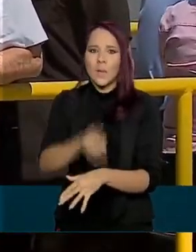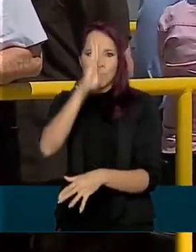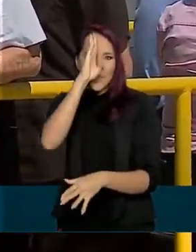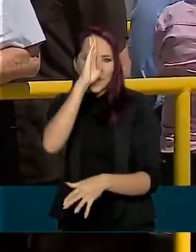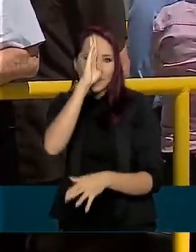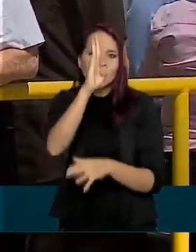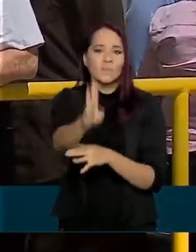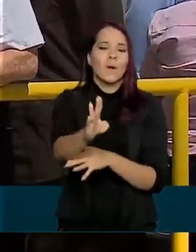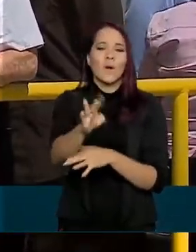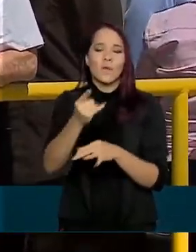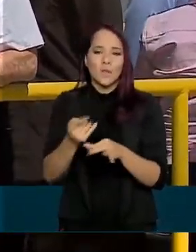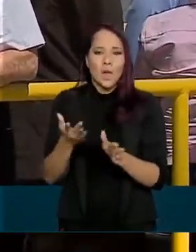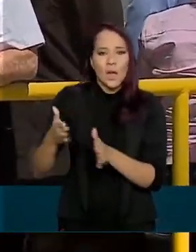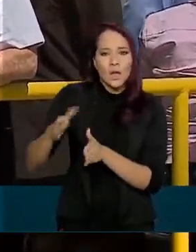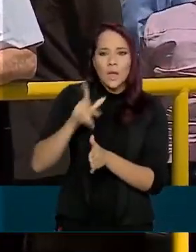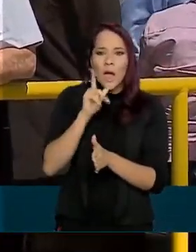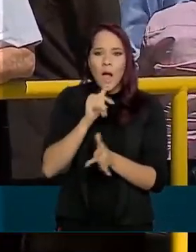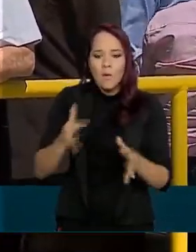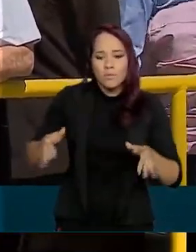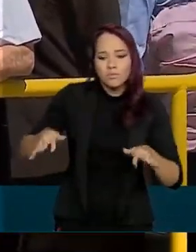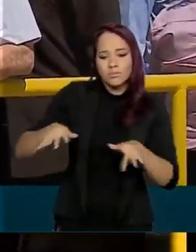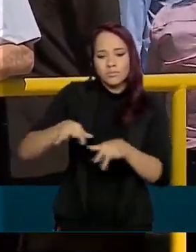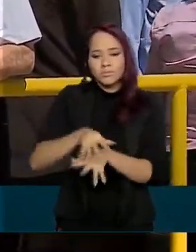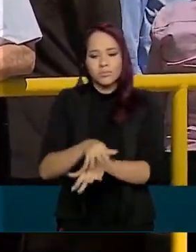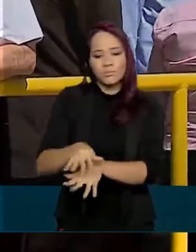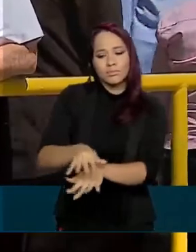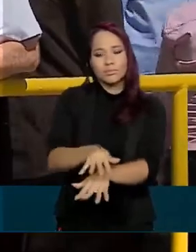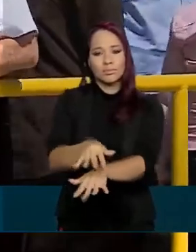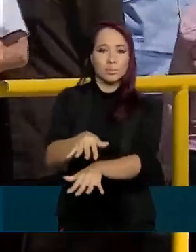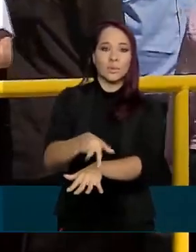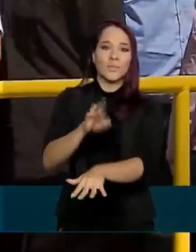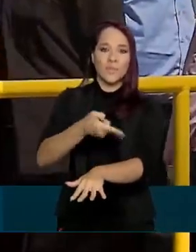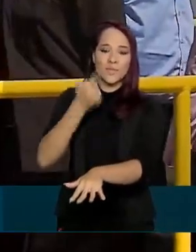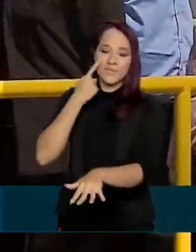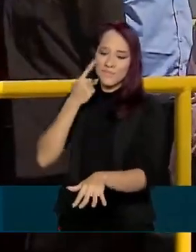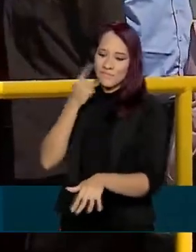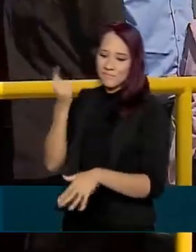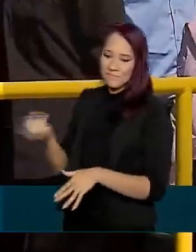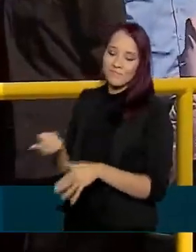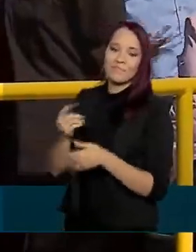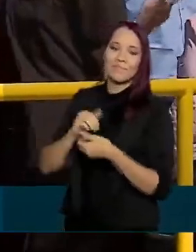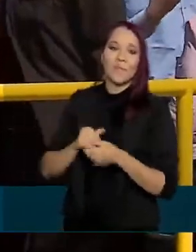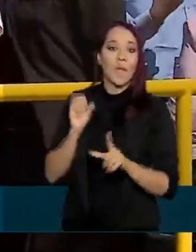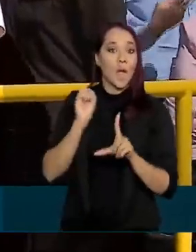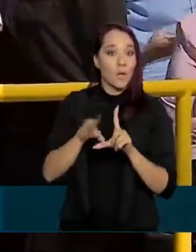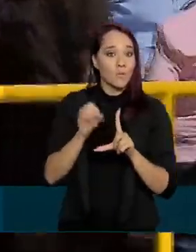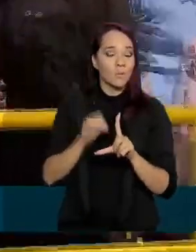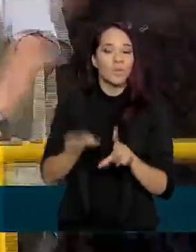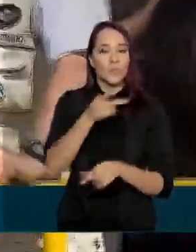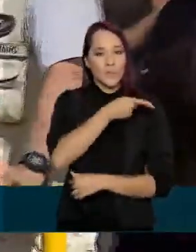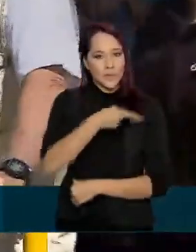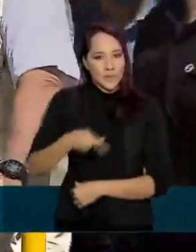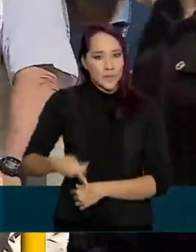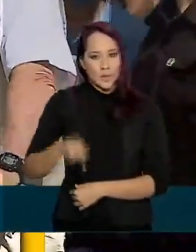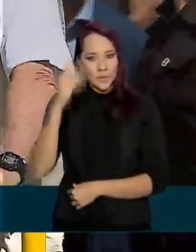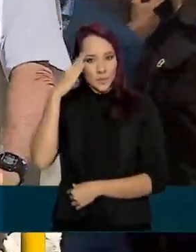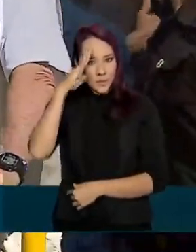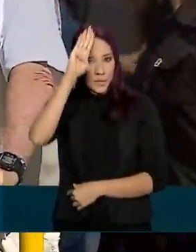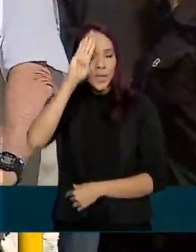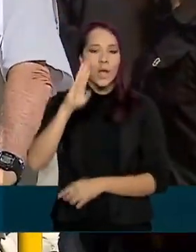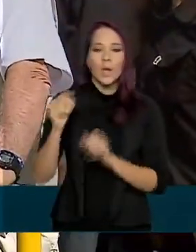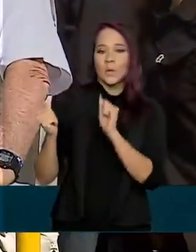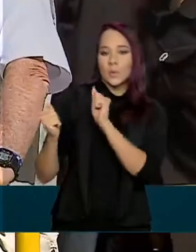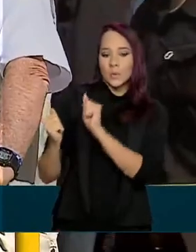espinha dorsal da transposição do são francisco você acompanha então imagens ao vivo do presidente jair bolsonaro